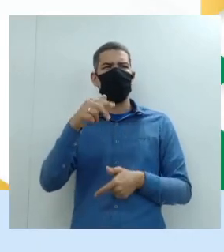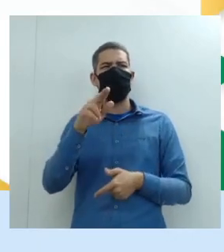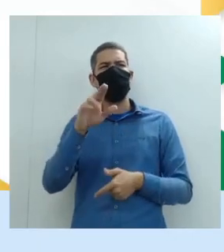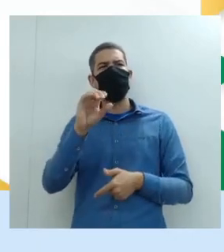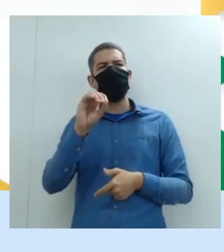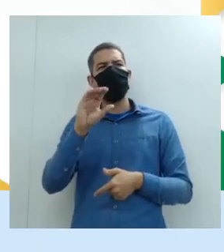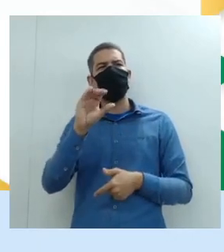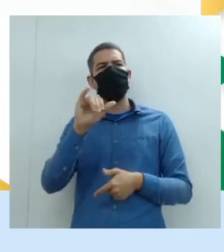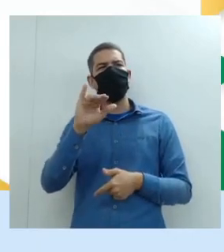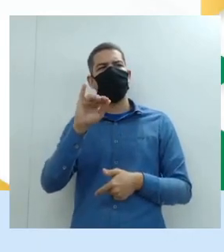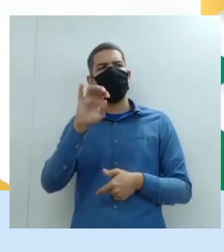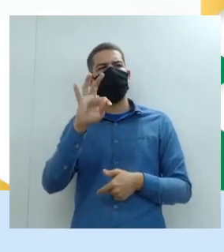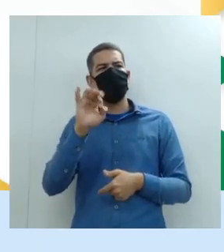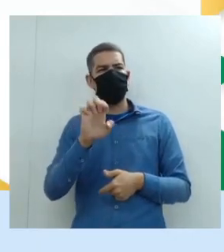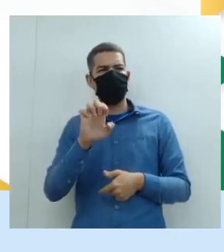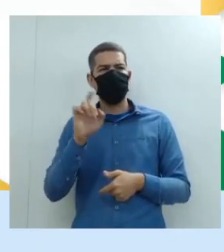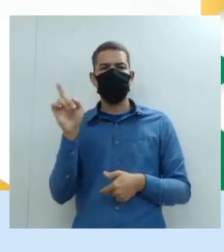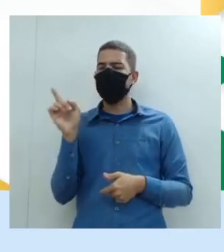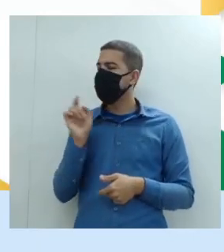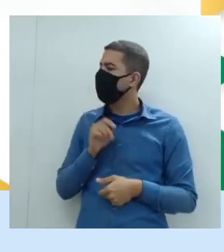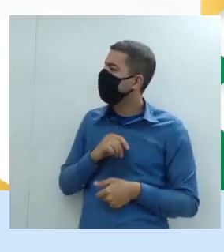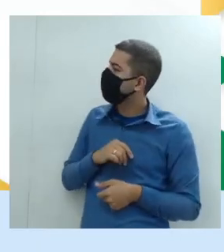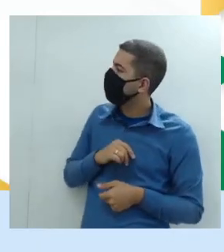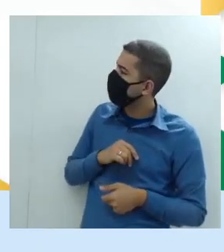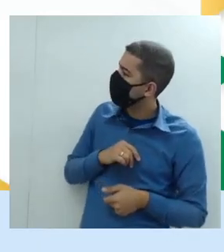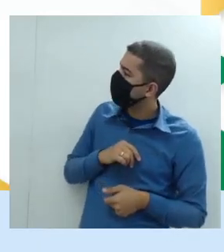dividir nossos doces, o casal aí